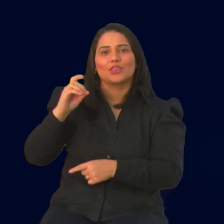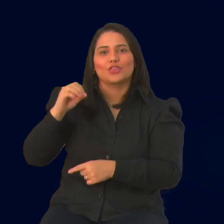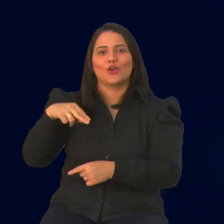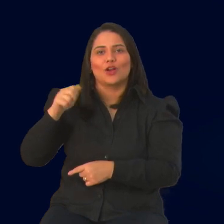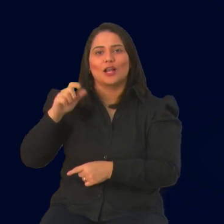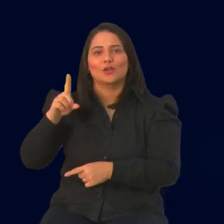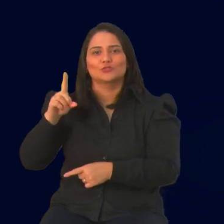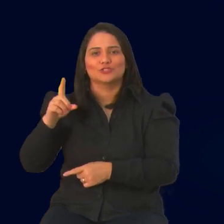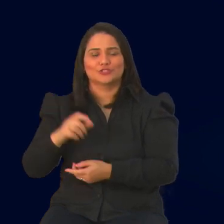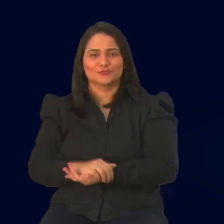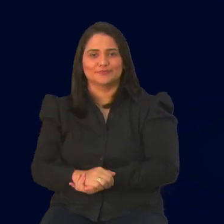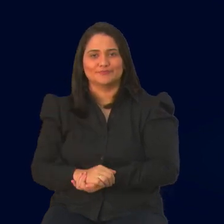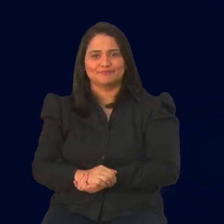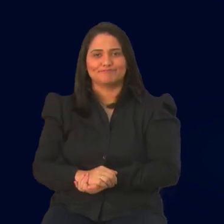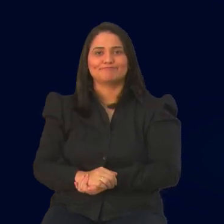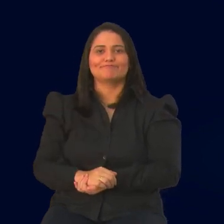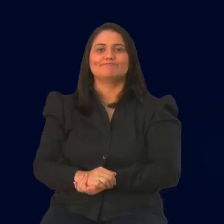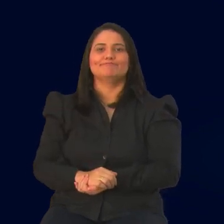Então...